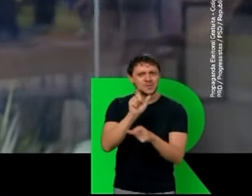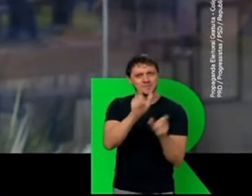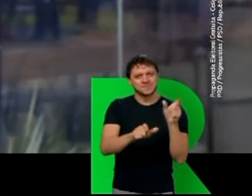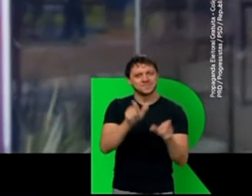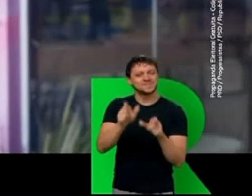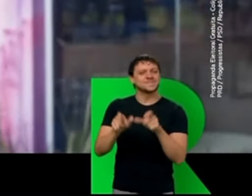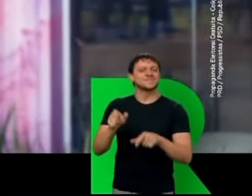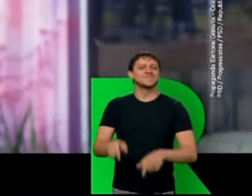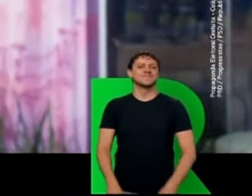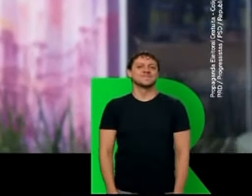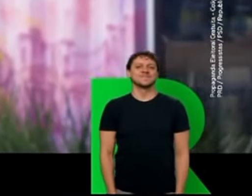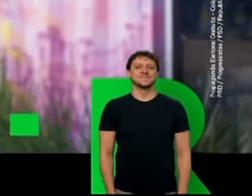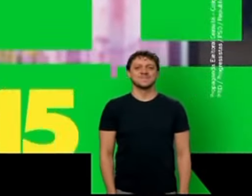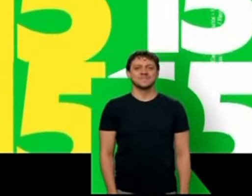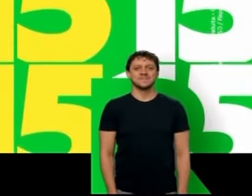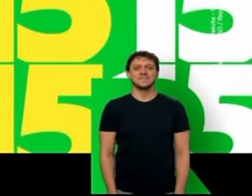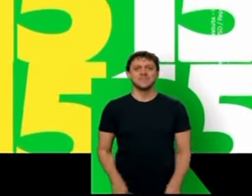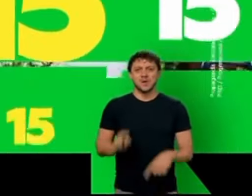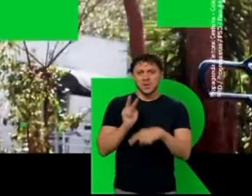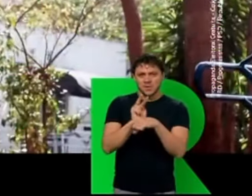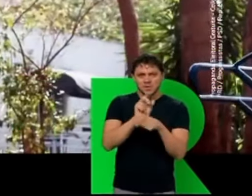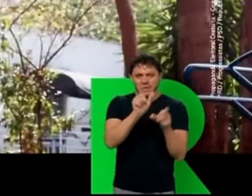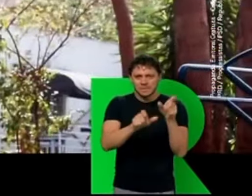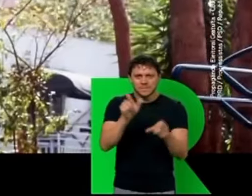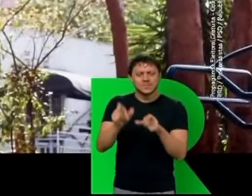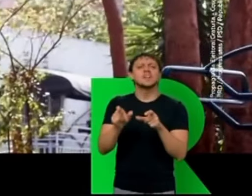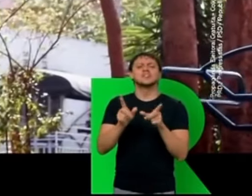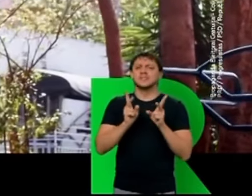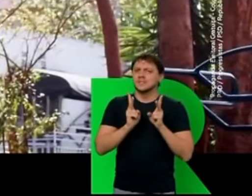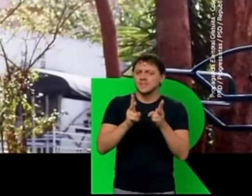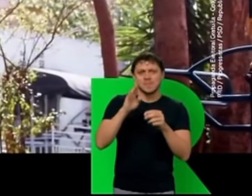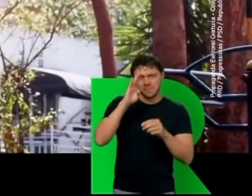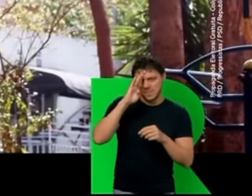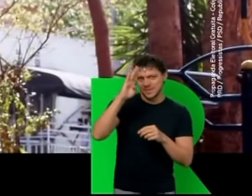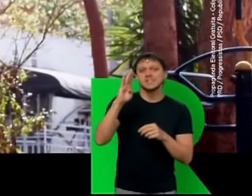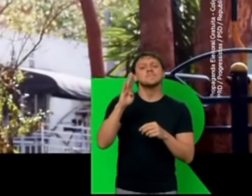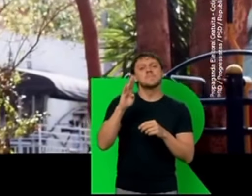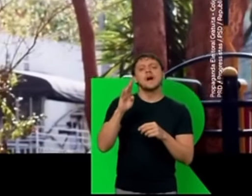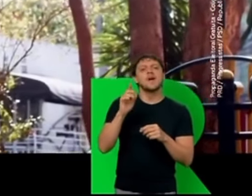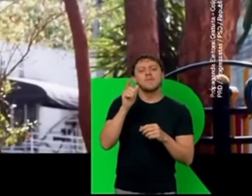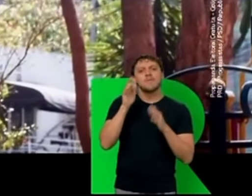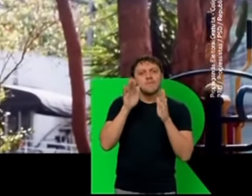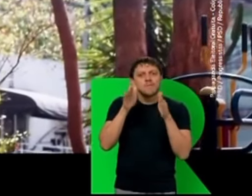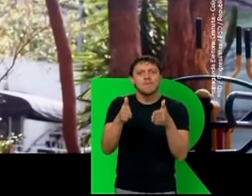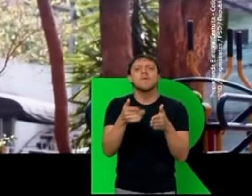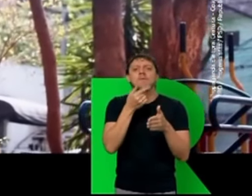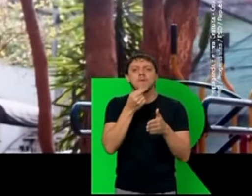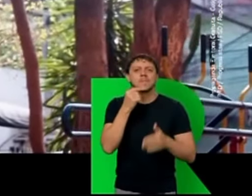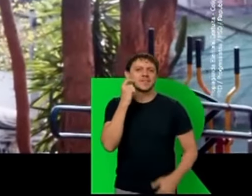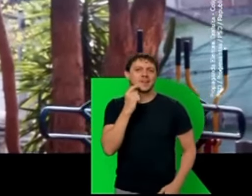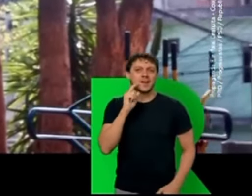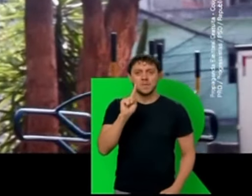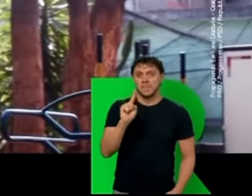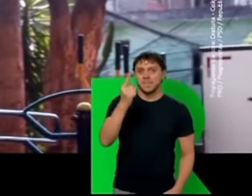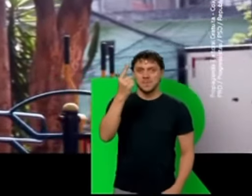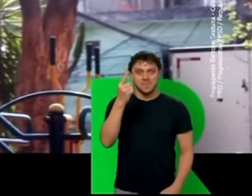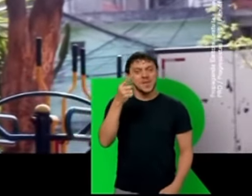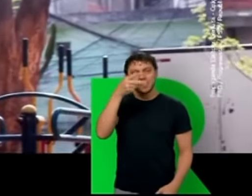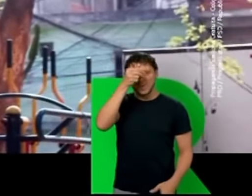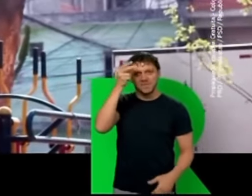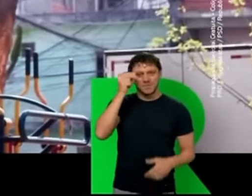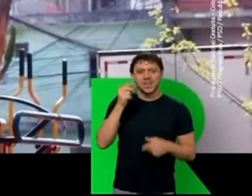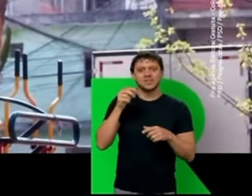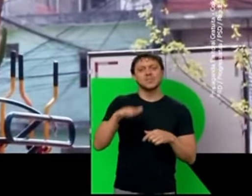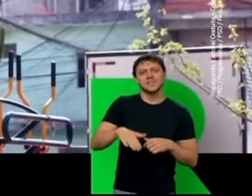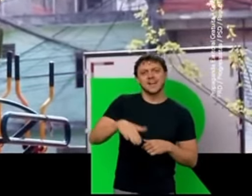frente, cuidando de gente. Cuidar de gente sempre foi a marca do Ricardo, o primeiro prefeito cria da